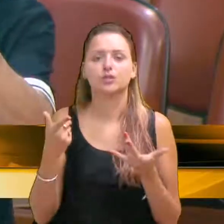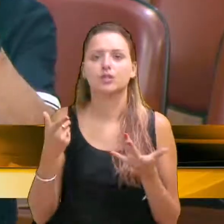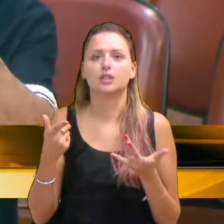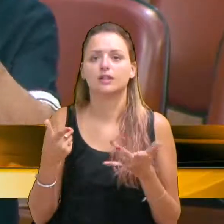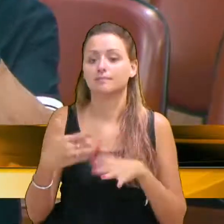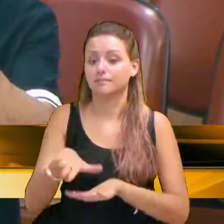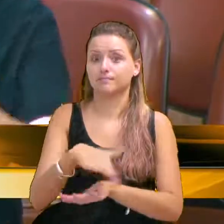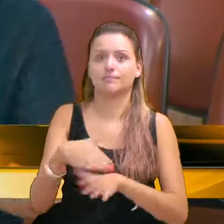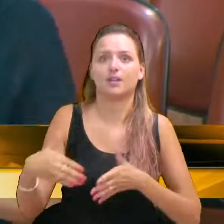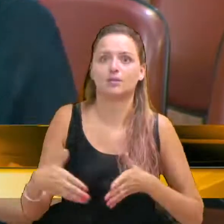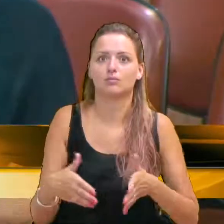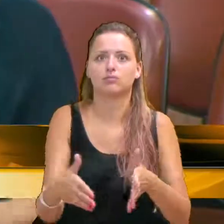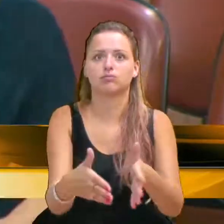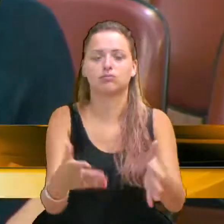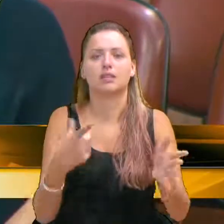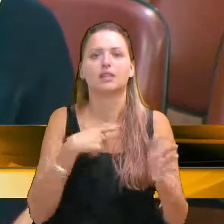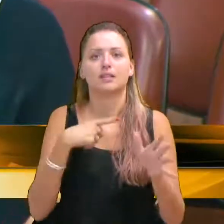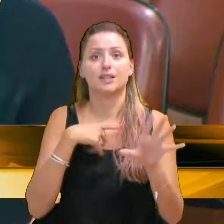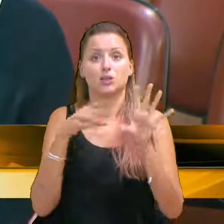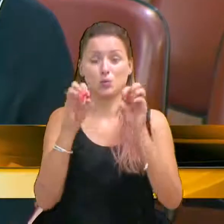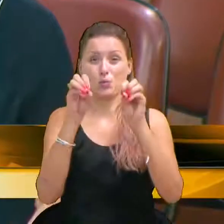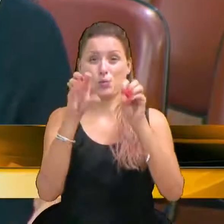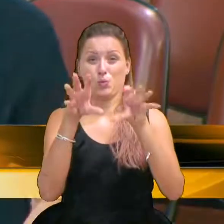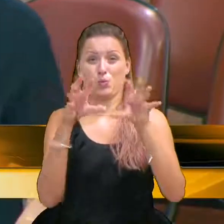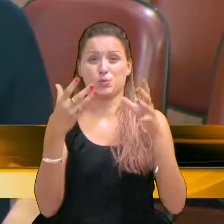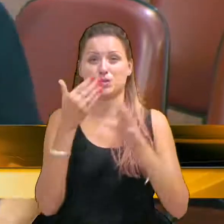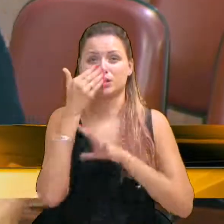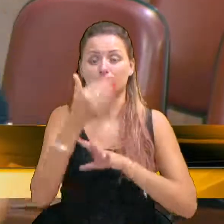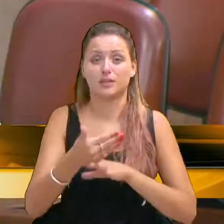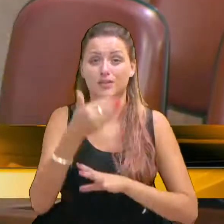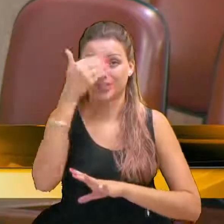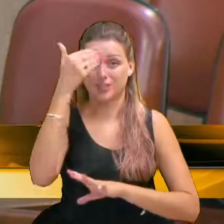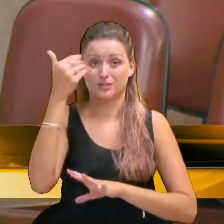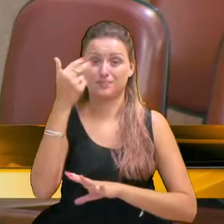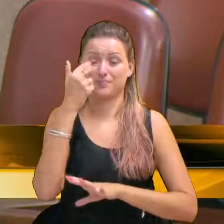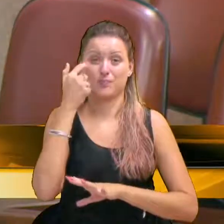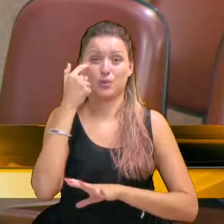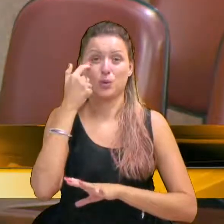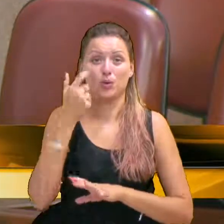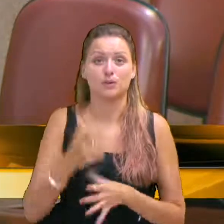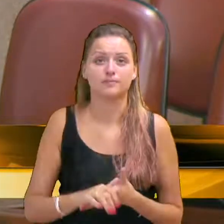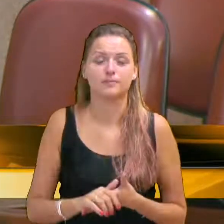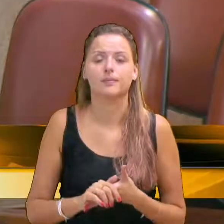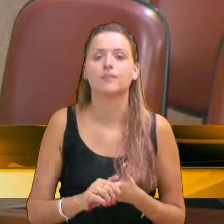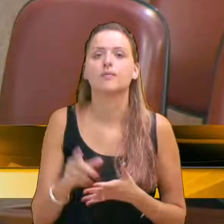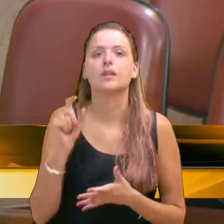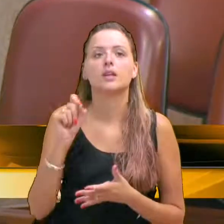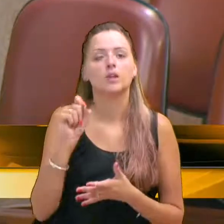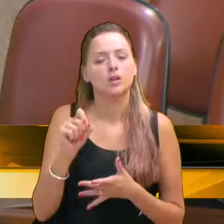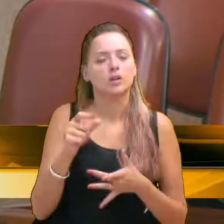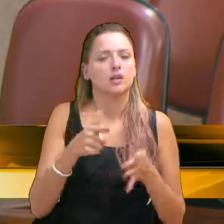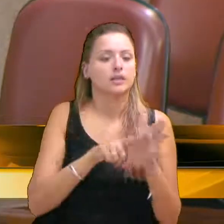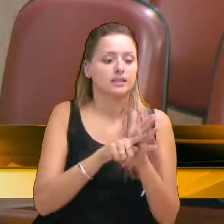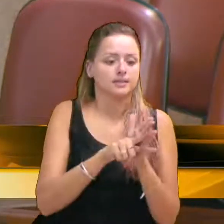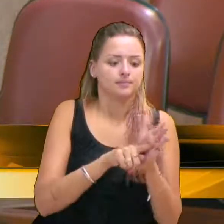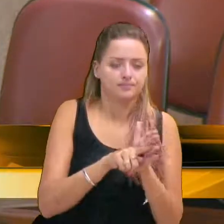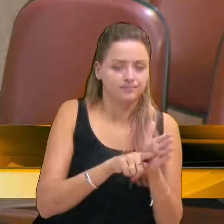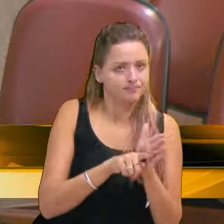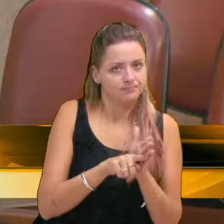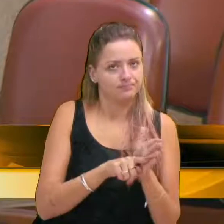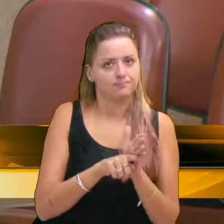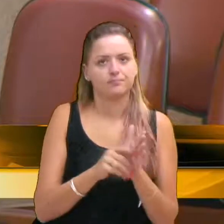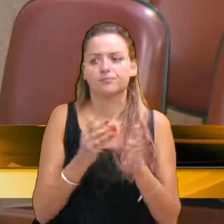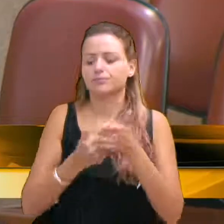esse facho de luz nos seus olhos. Então, os índices, as pesquisas,